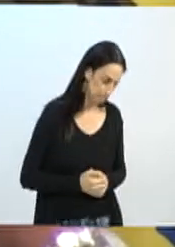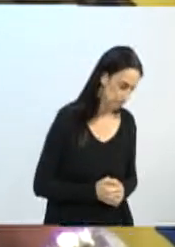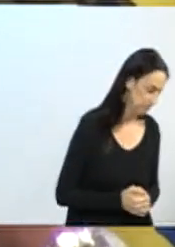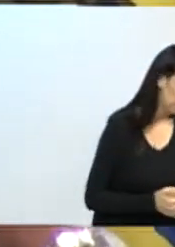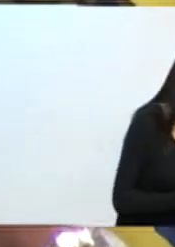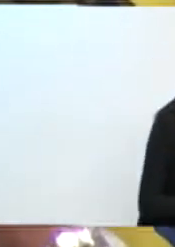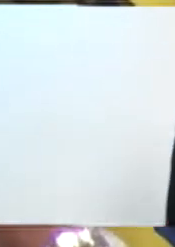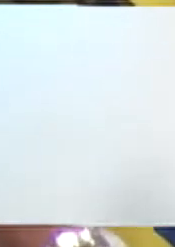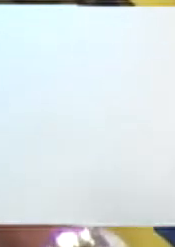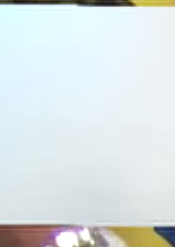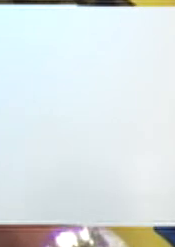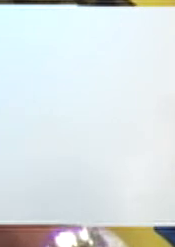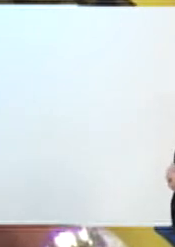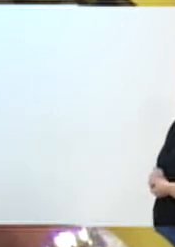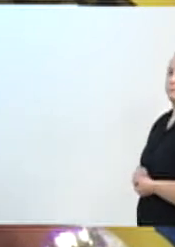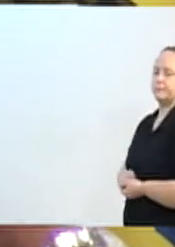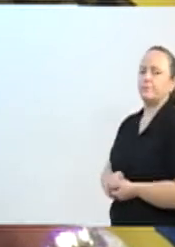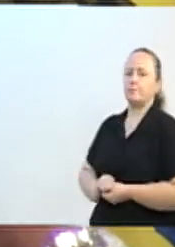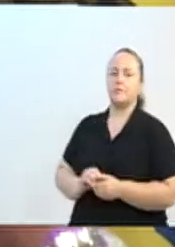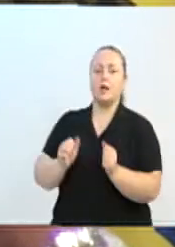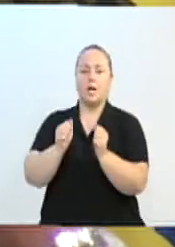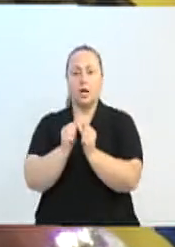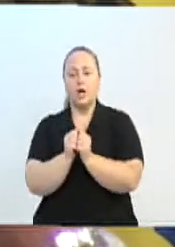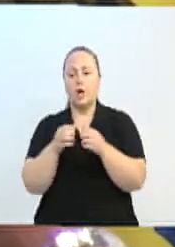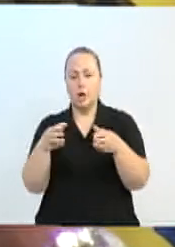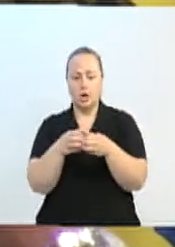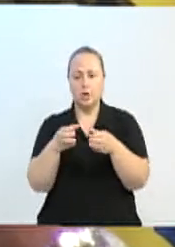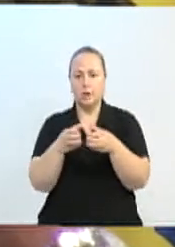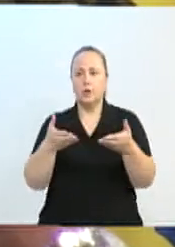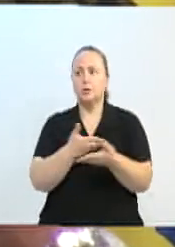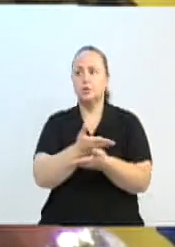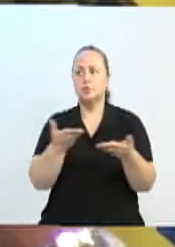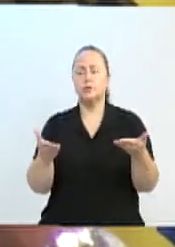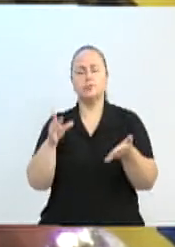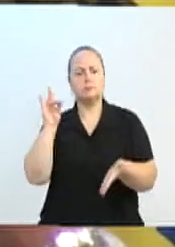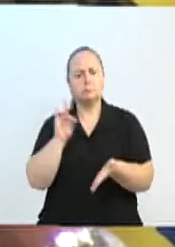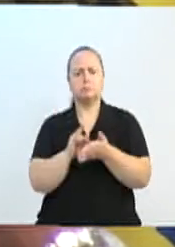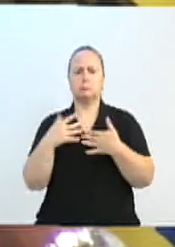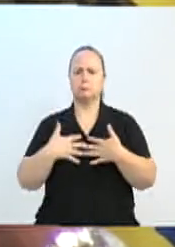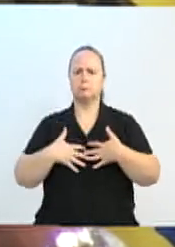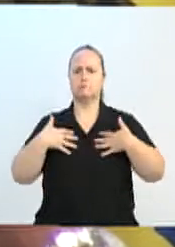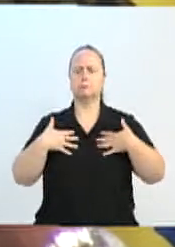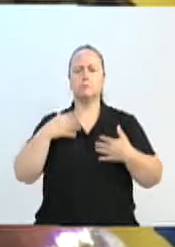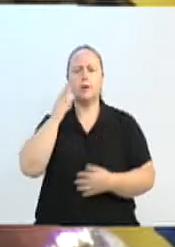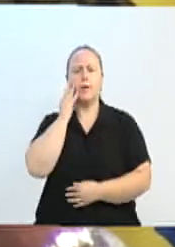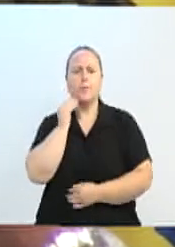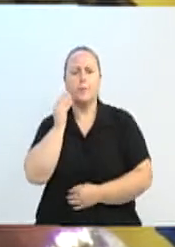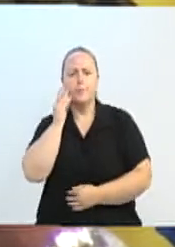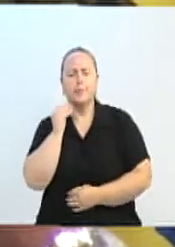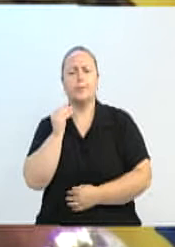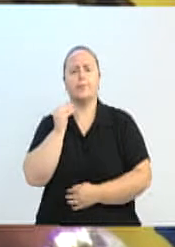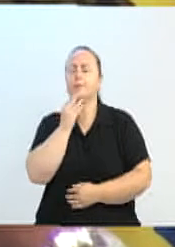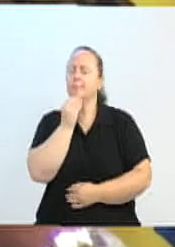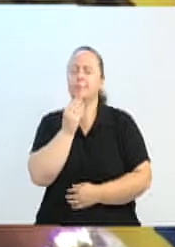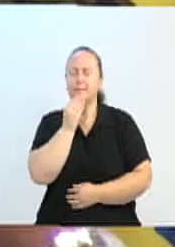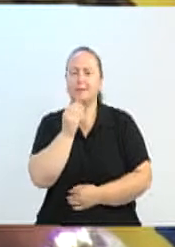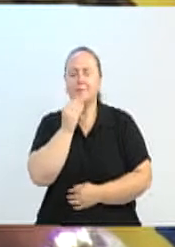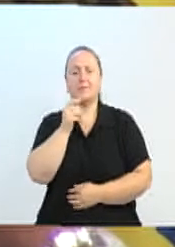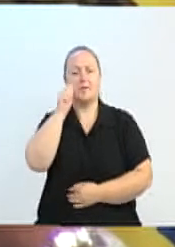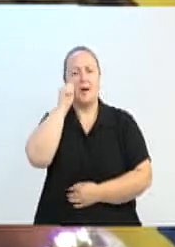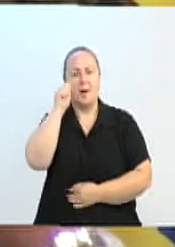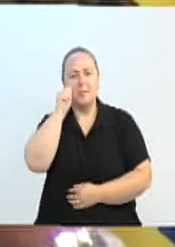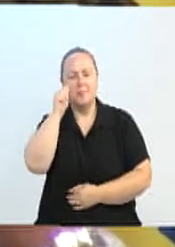ao lado dos parlamentares e aqui o cito com orgulho Vereador Bruno Vereador Almir Vieira Vereador Alexandre